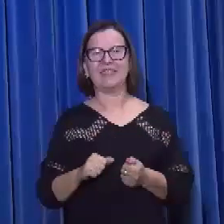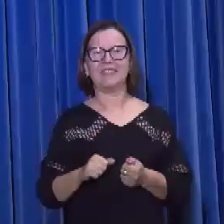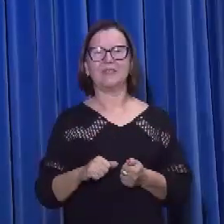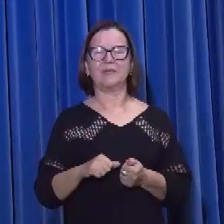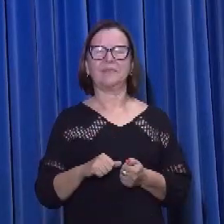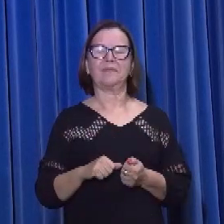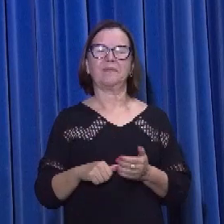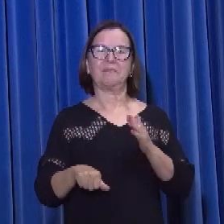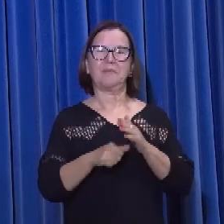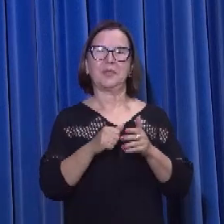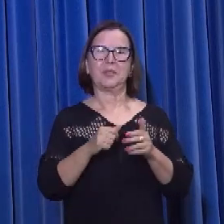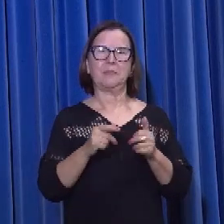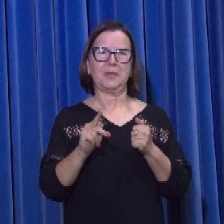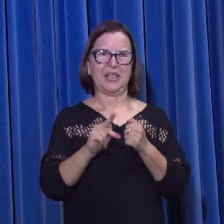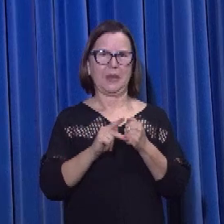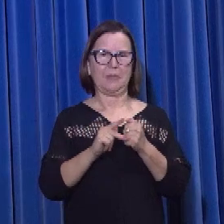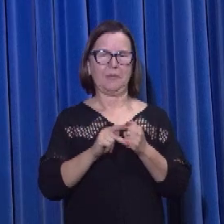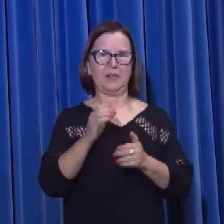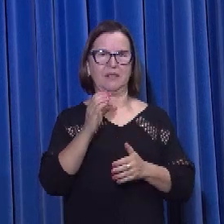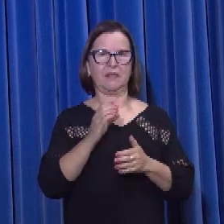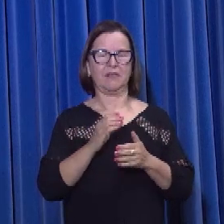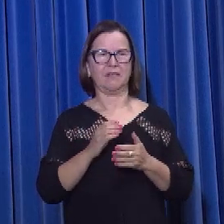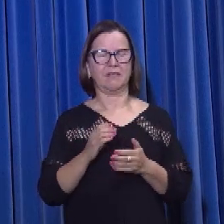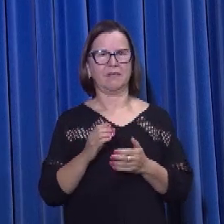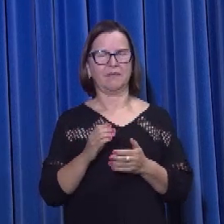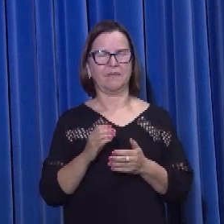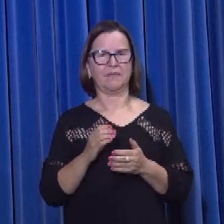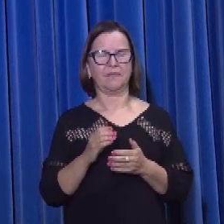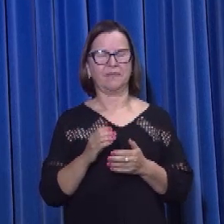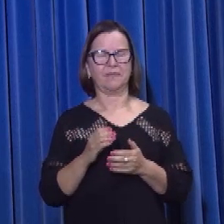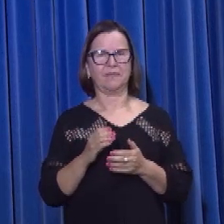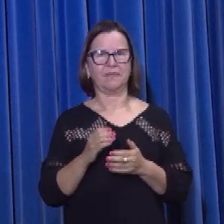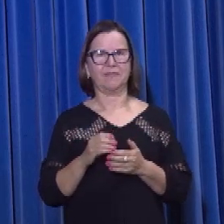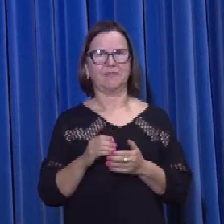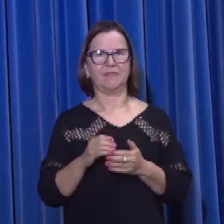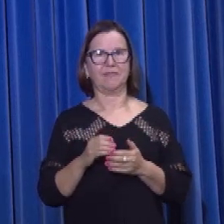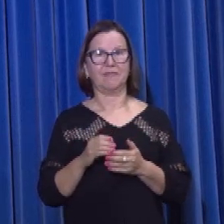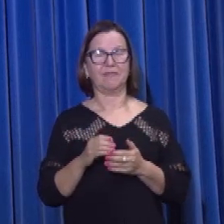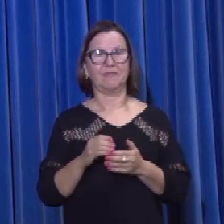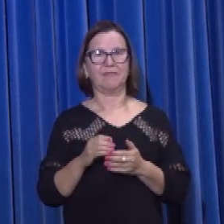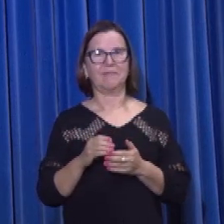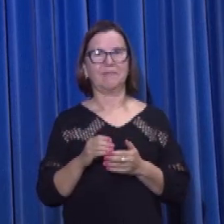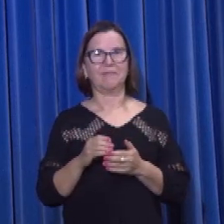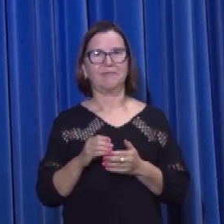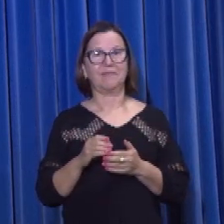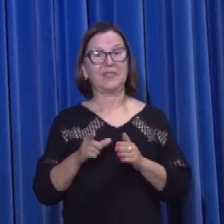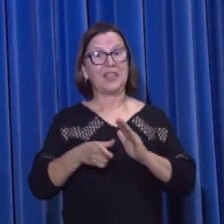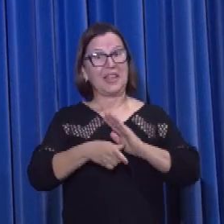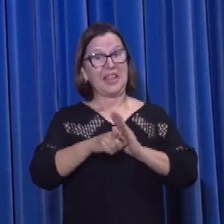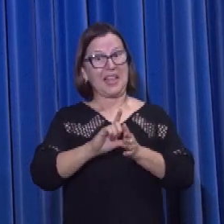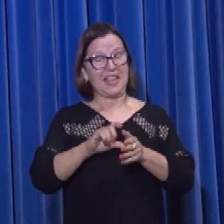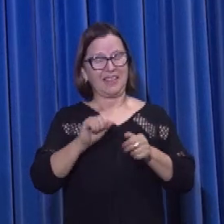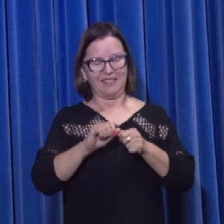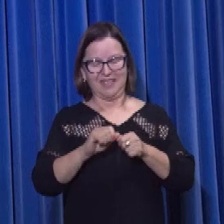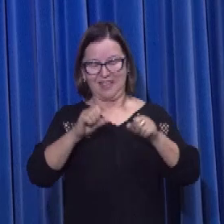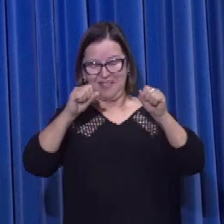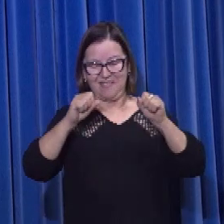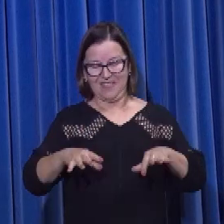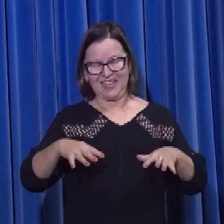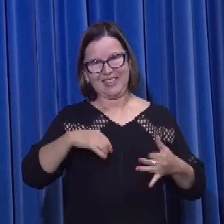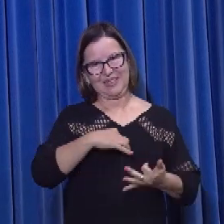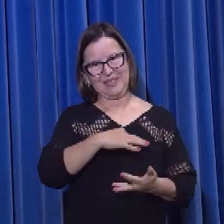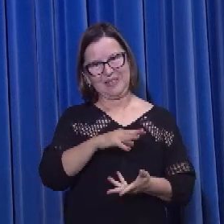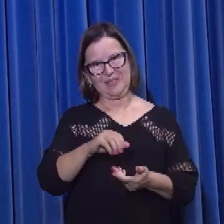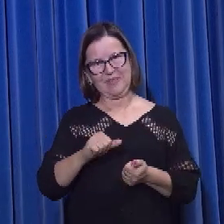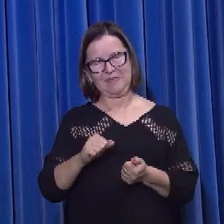Que diz lá, vamos ler? Conhecido, com efeito, antes da fundação do mundo,